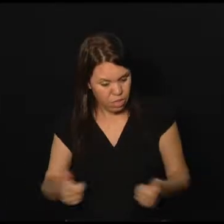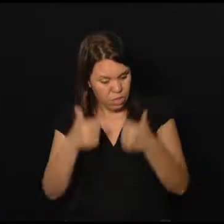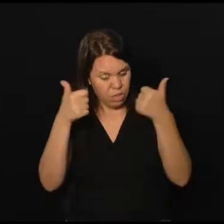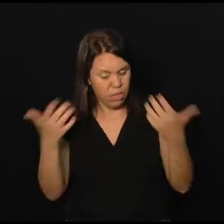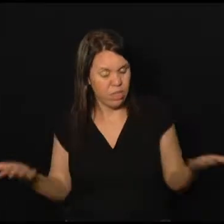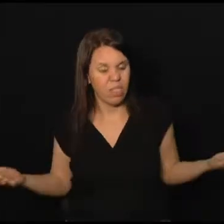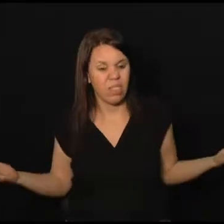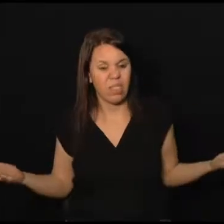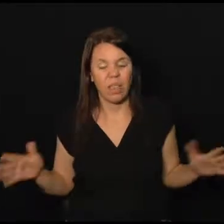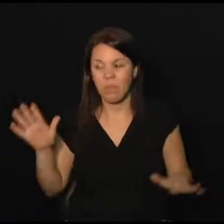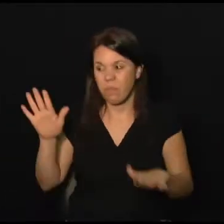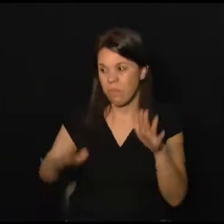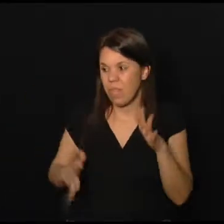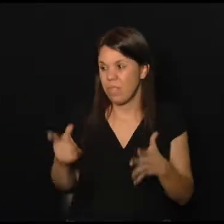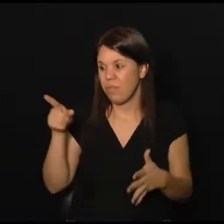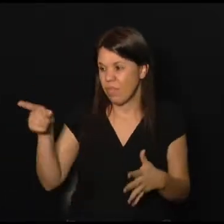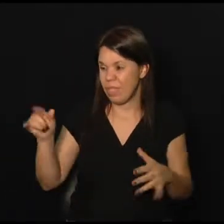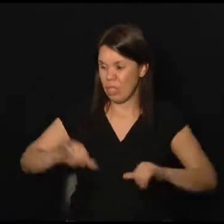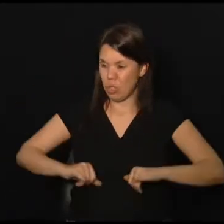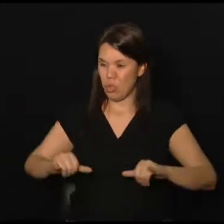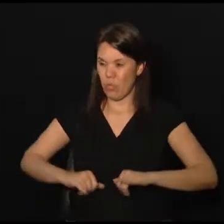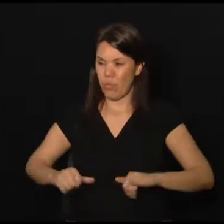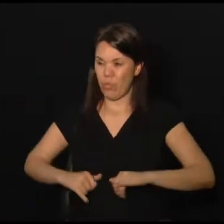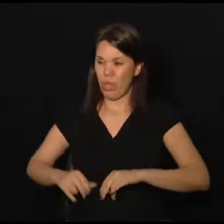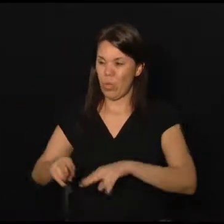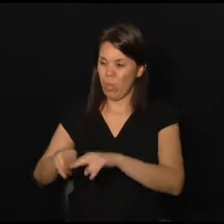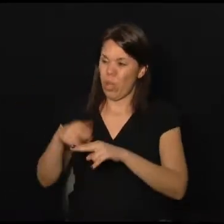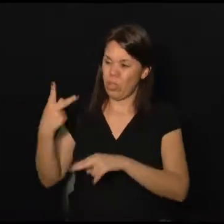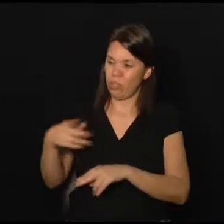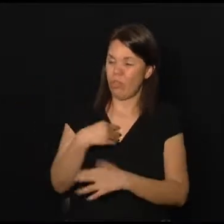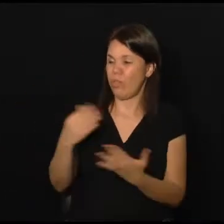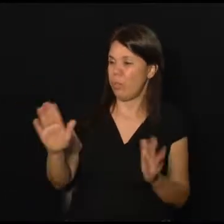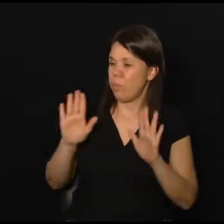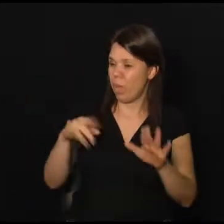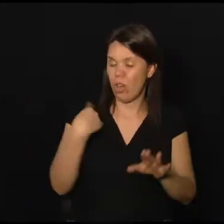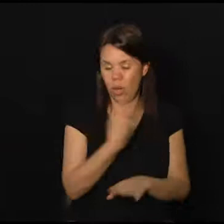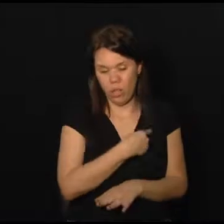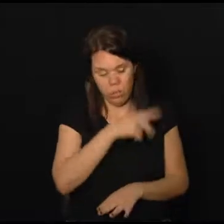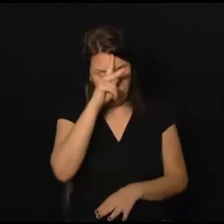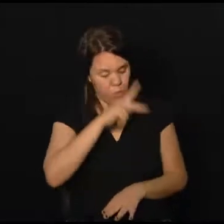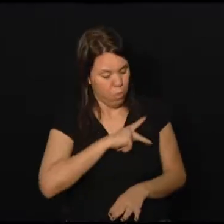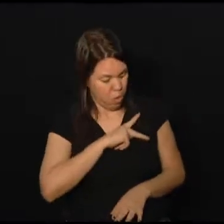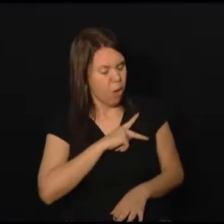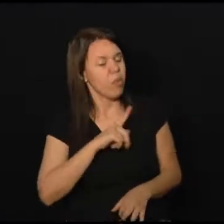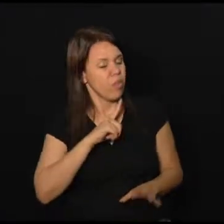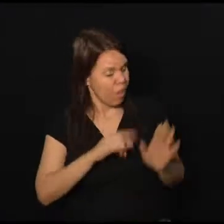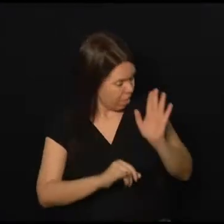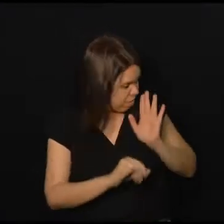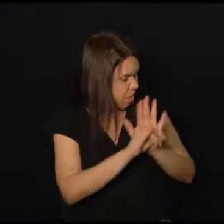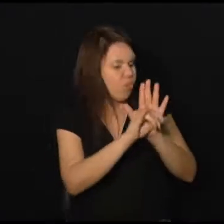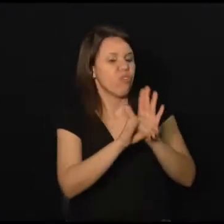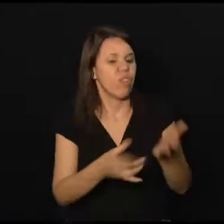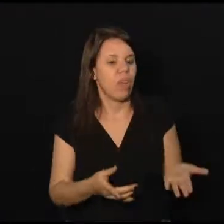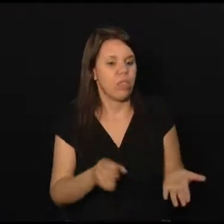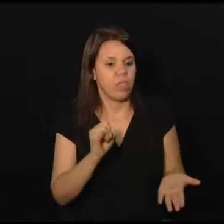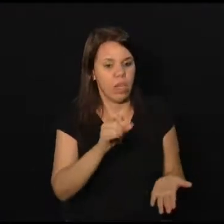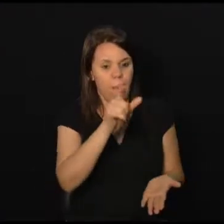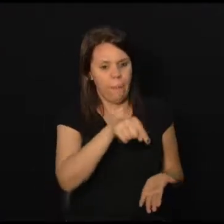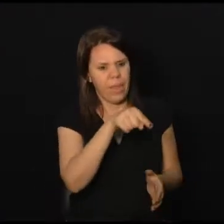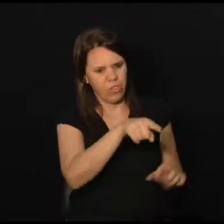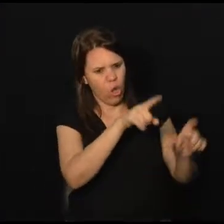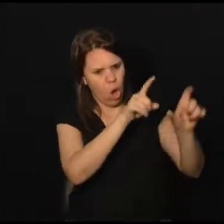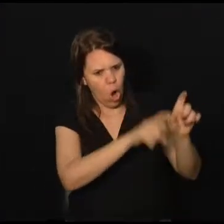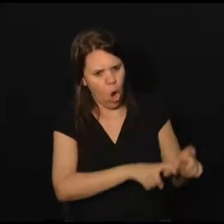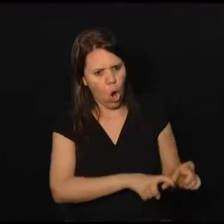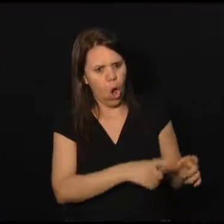Mesmo no meio de uma turbulência, mas nós precisamos resgatar a identidade. E o codependente, ele perde a